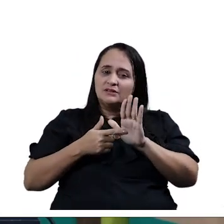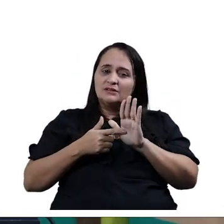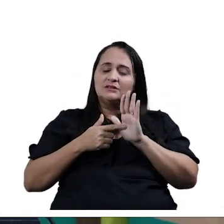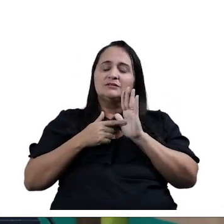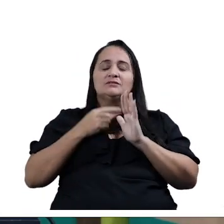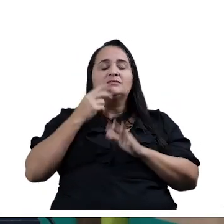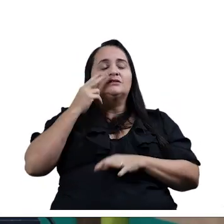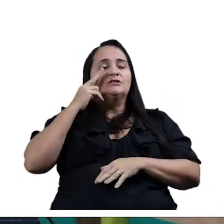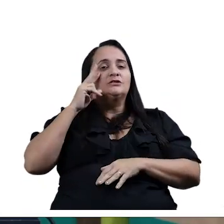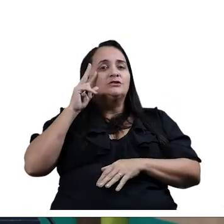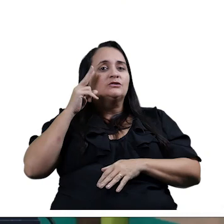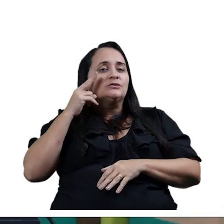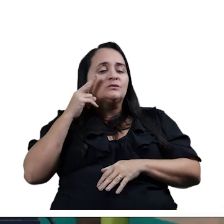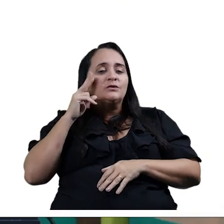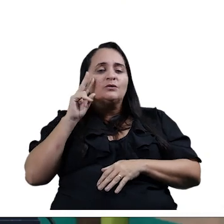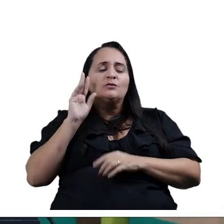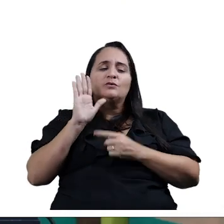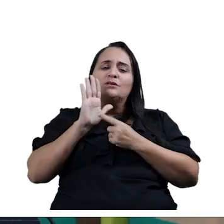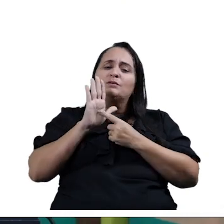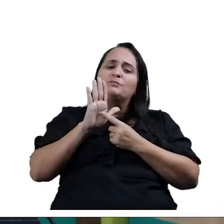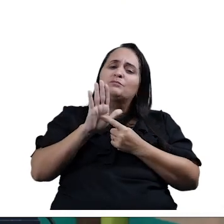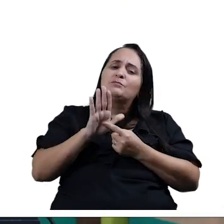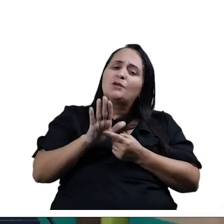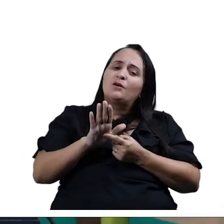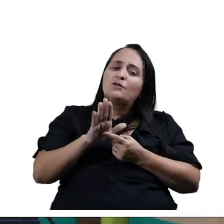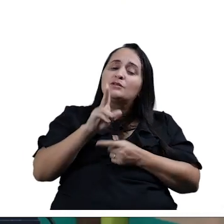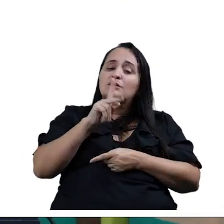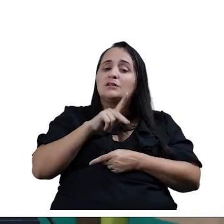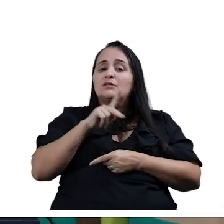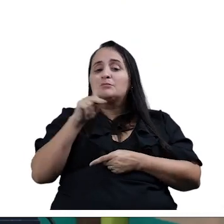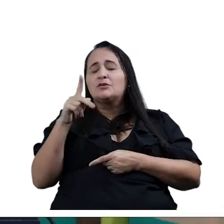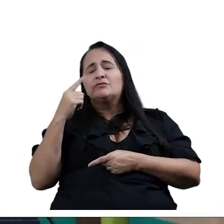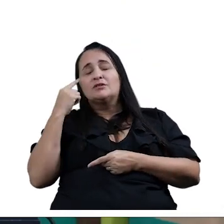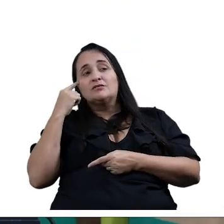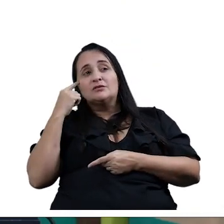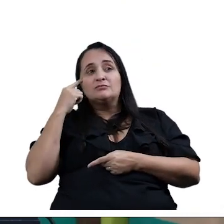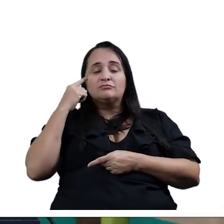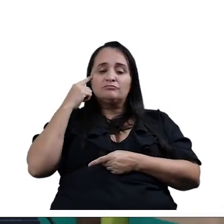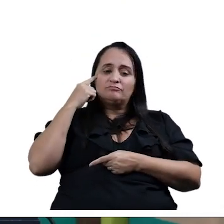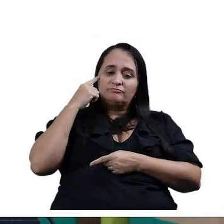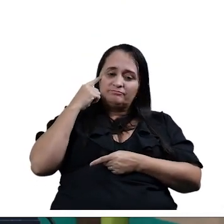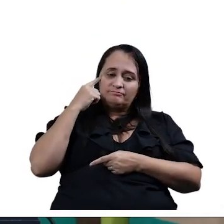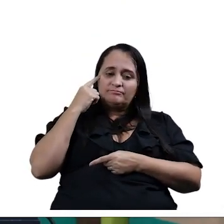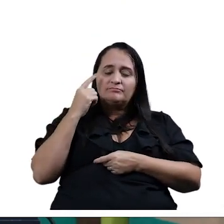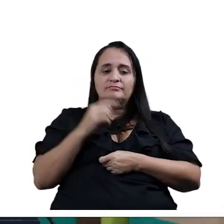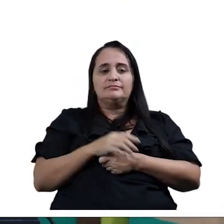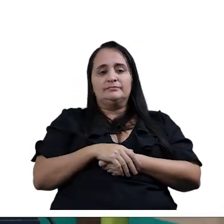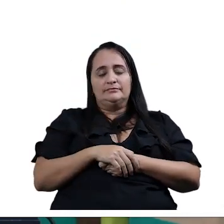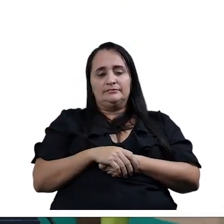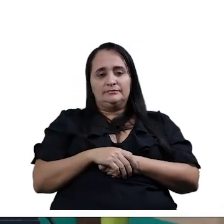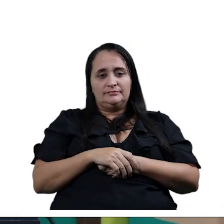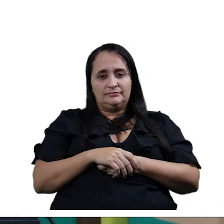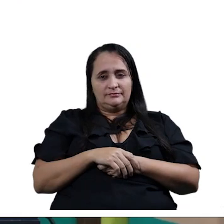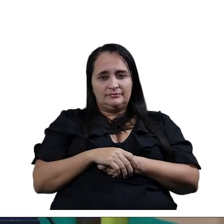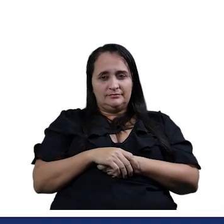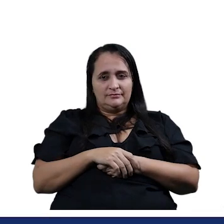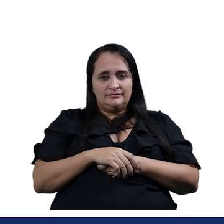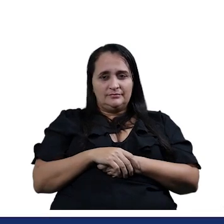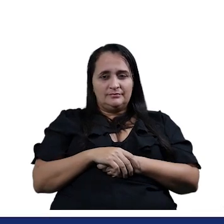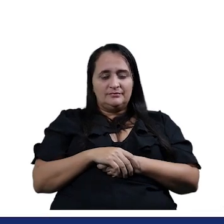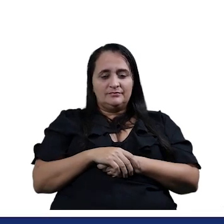lá na história que mostra que a Pro estava indecisa, tá? Então, observe as